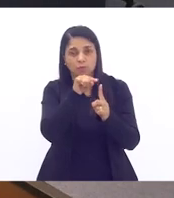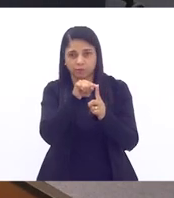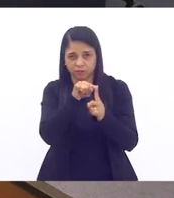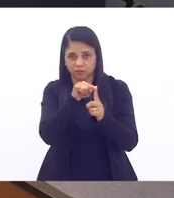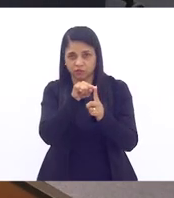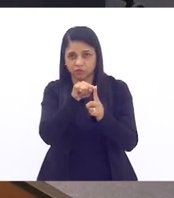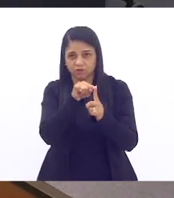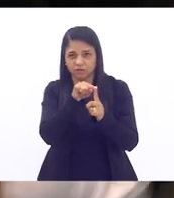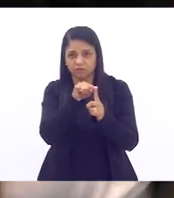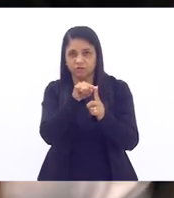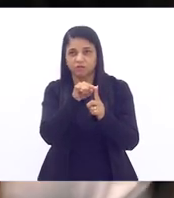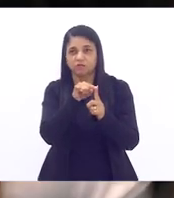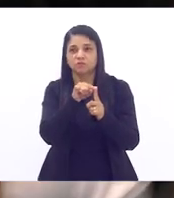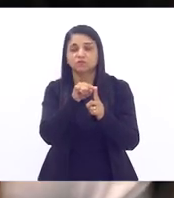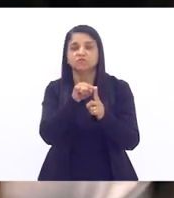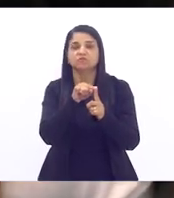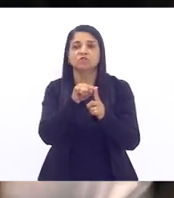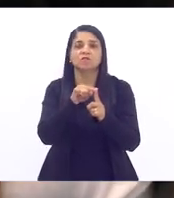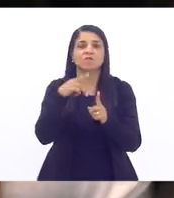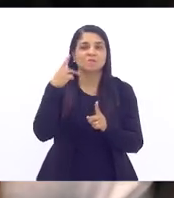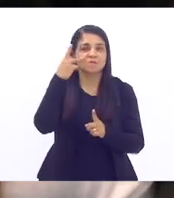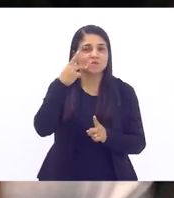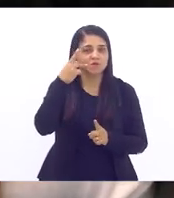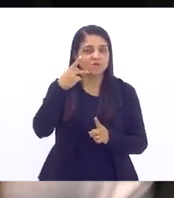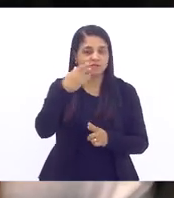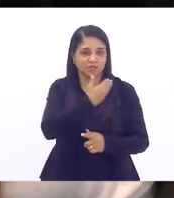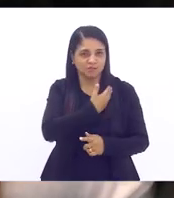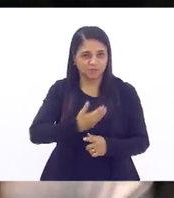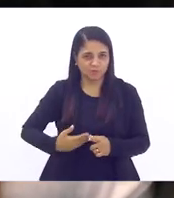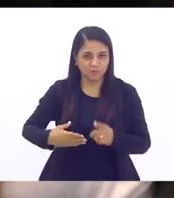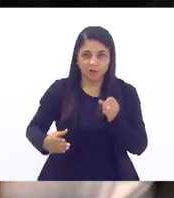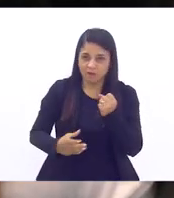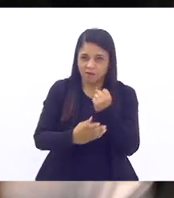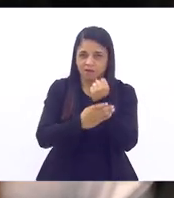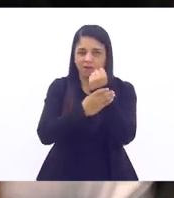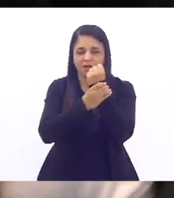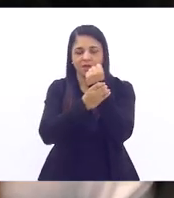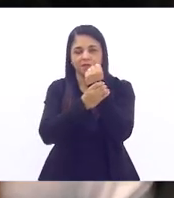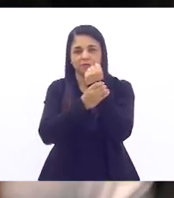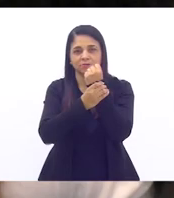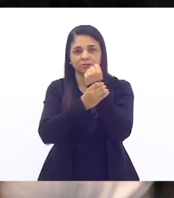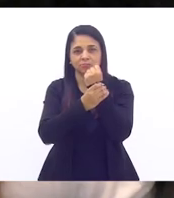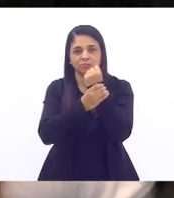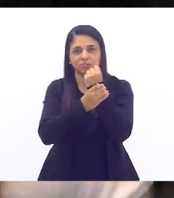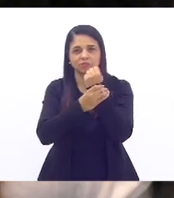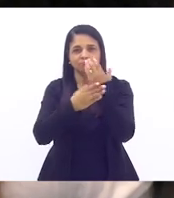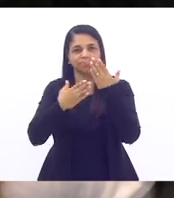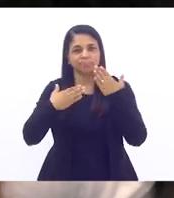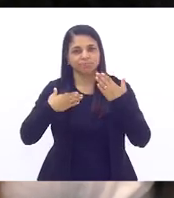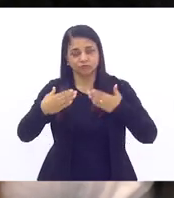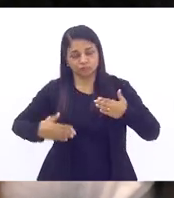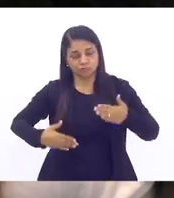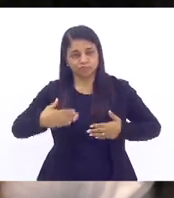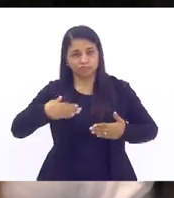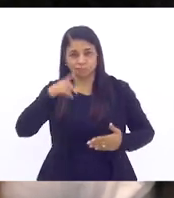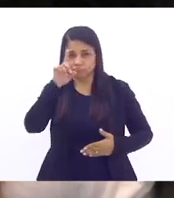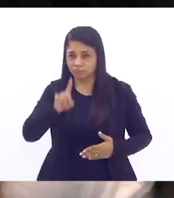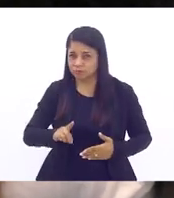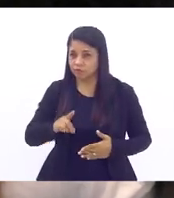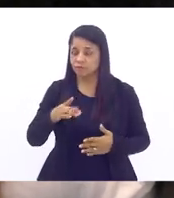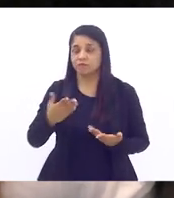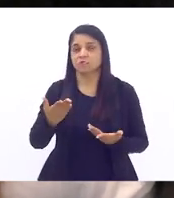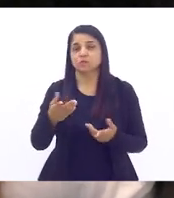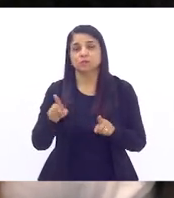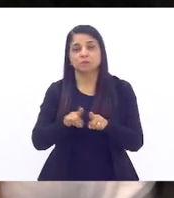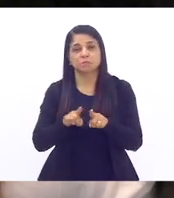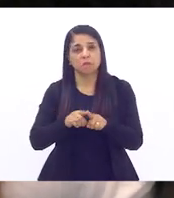formar essas políticas públicas garantir a integridade física mental e os direitos das pessoas